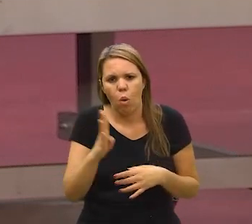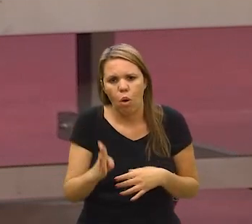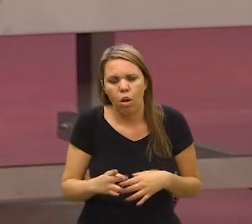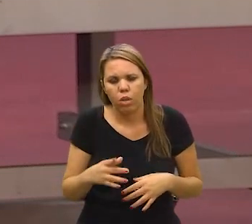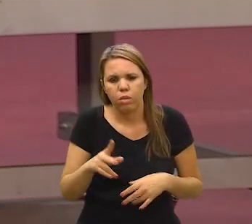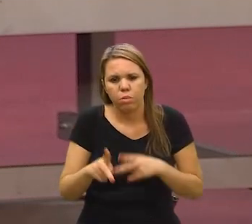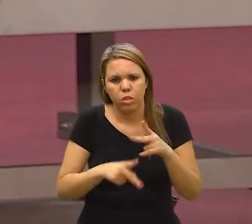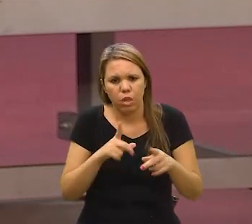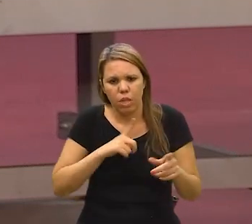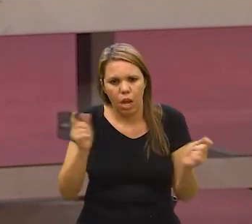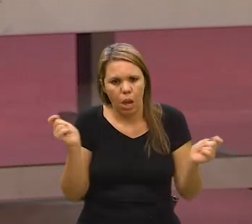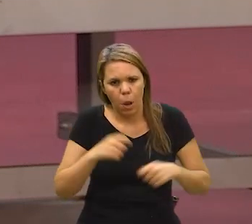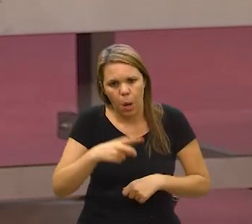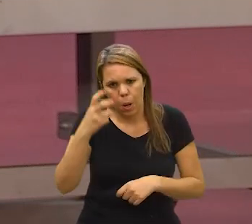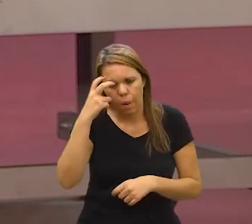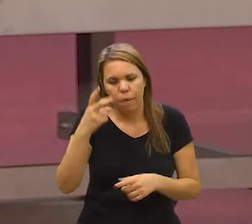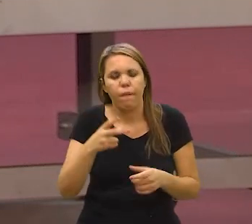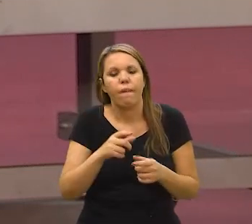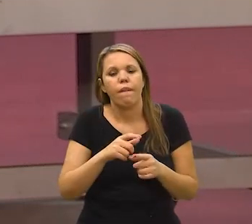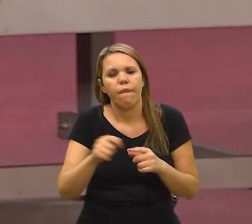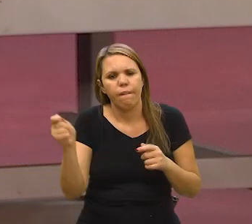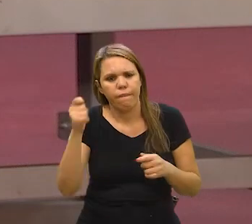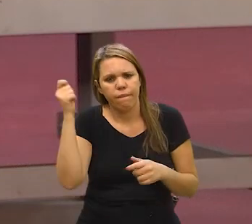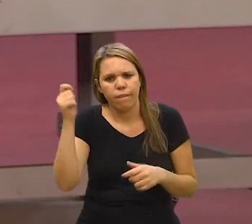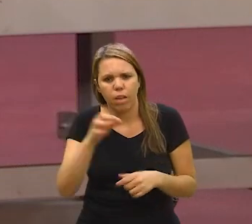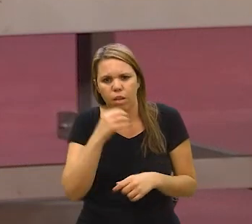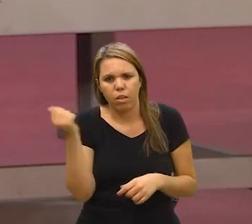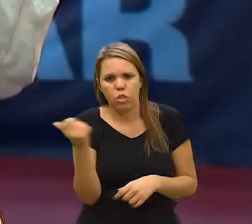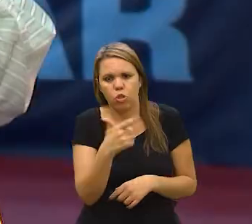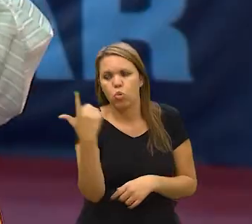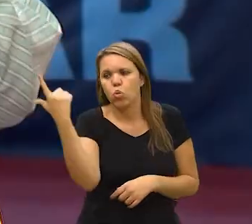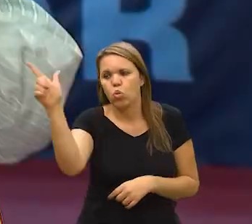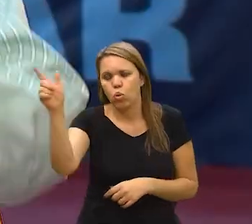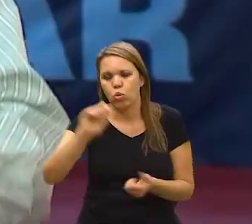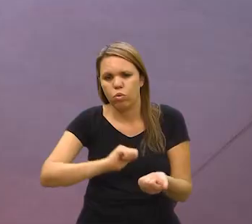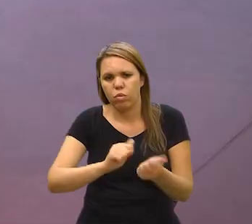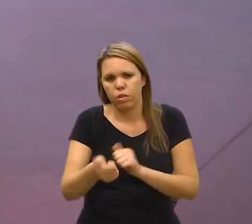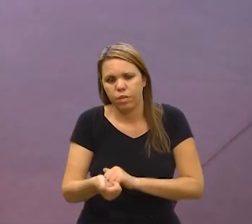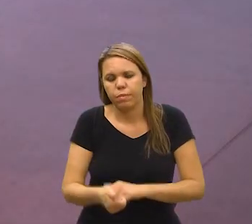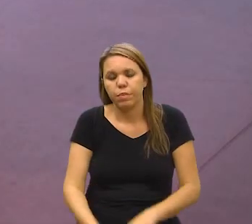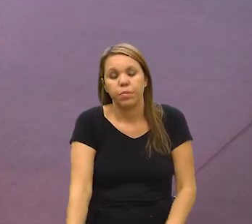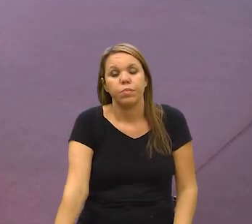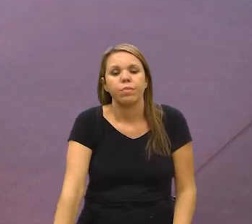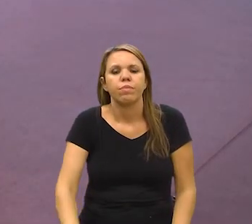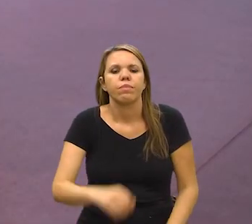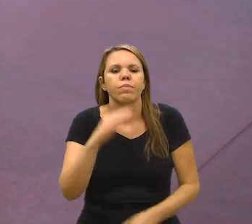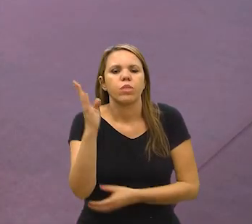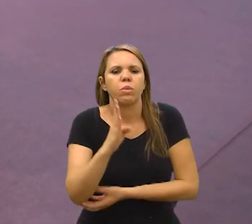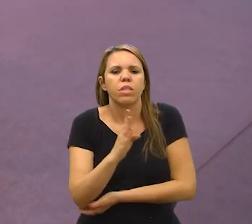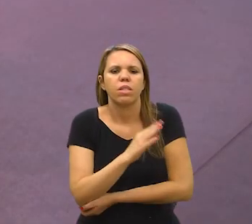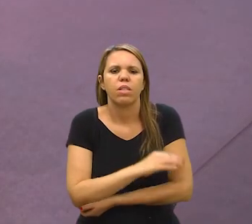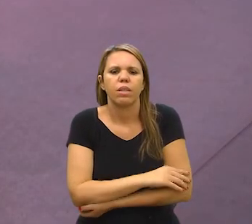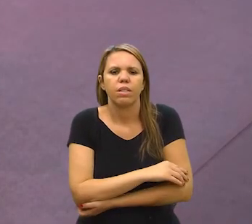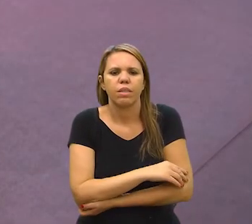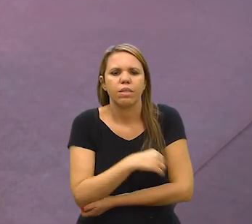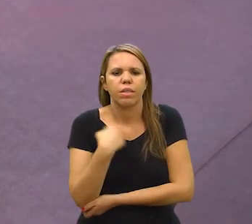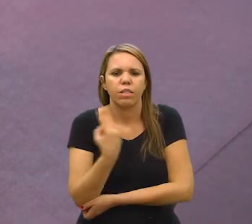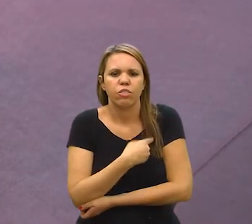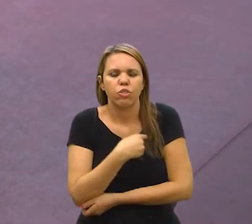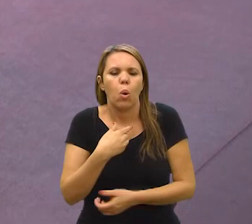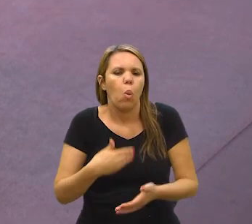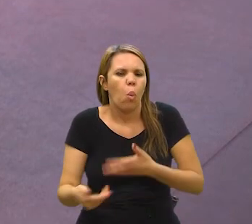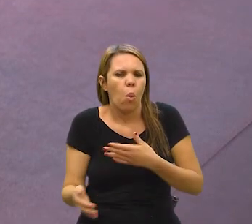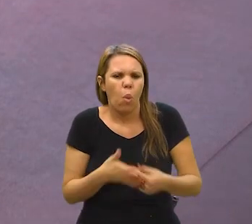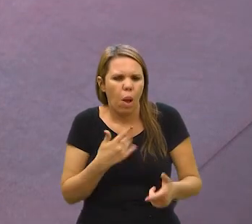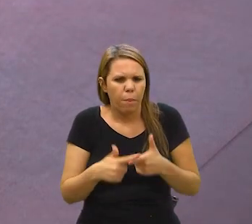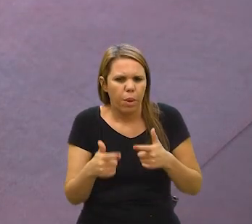muito do brasileiro. O brasileiro tem uma capacidade de se superar que é... Mais do que o dos outros atletas. Mais. O brasileiro, a gente,